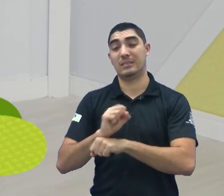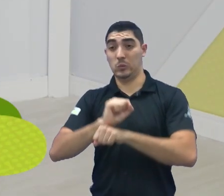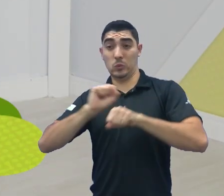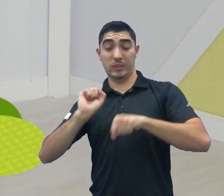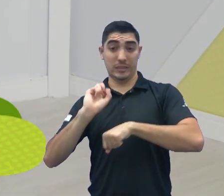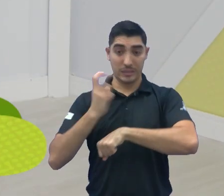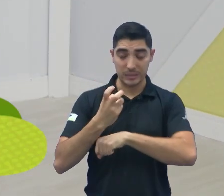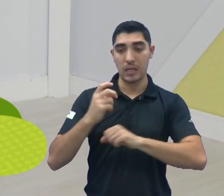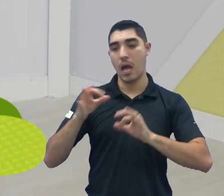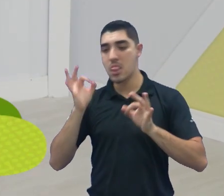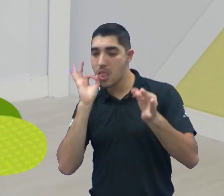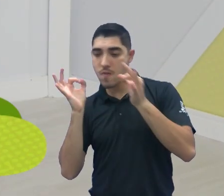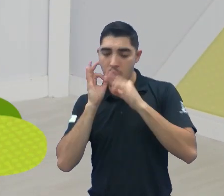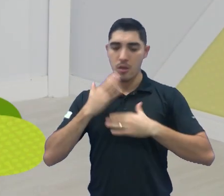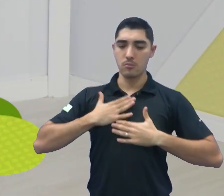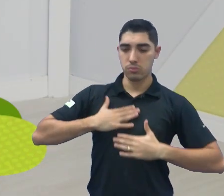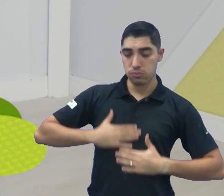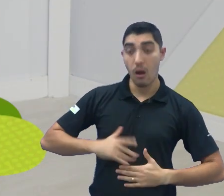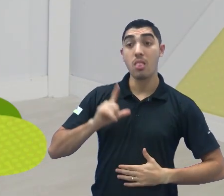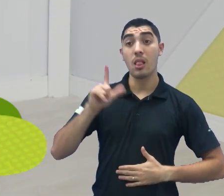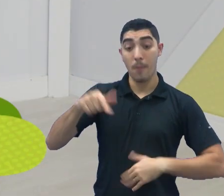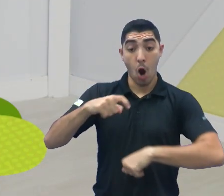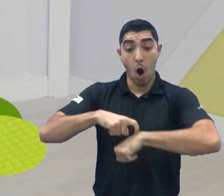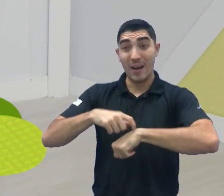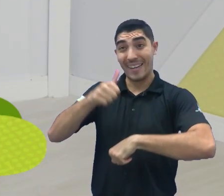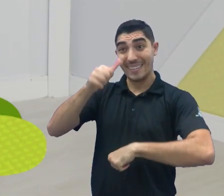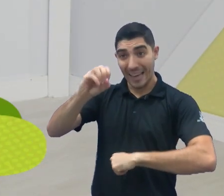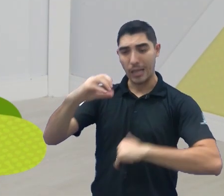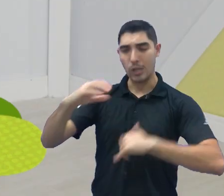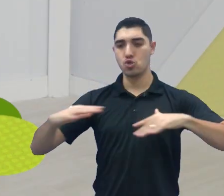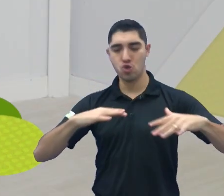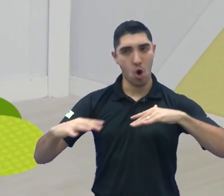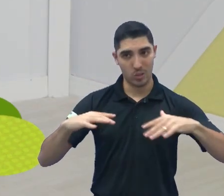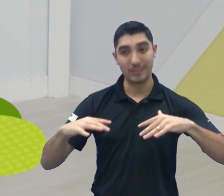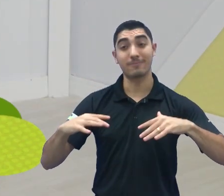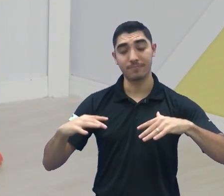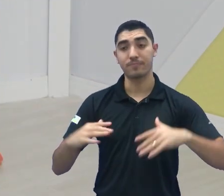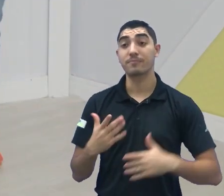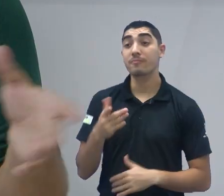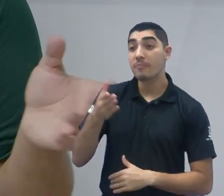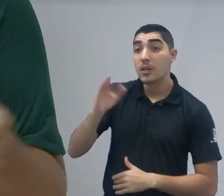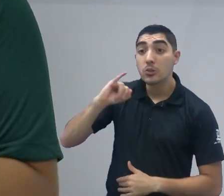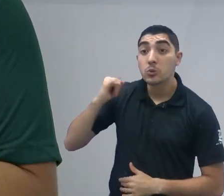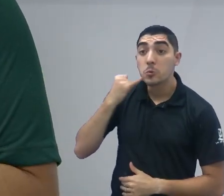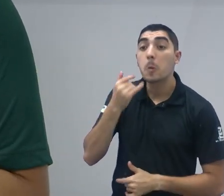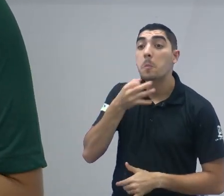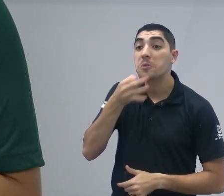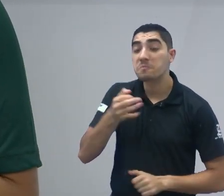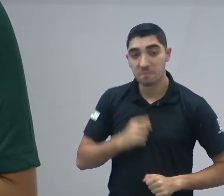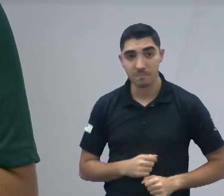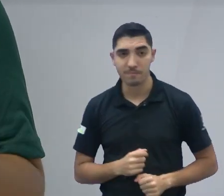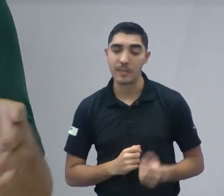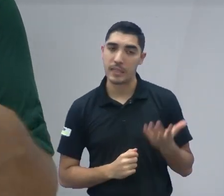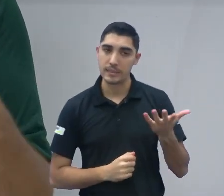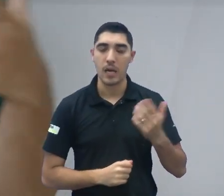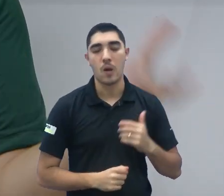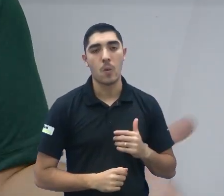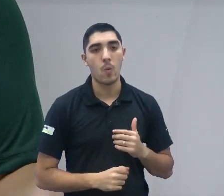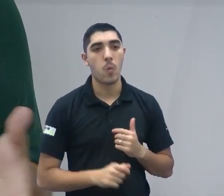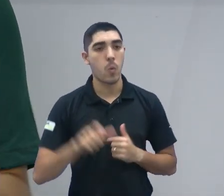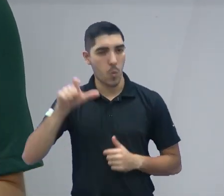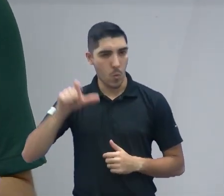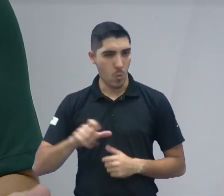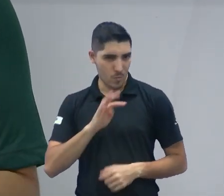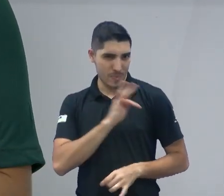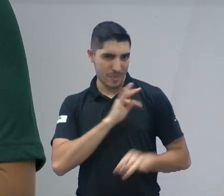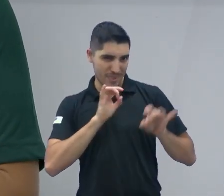que acontece na segunda-feira, claro, todos os detalhes para você aqui no Hora do Esporte. 30 segundos para você, João. Acho que o Marelli, evidentemente, que a gente vai